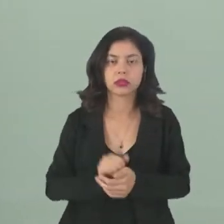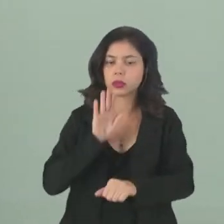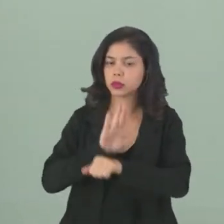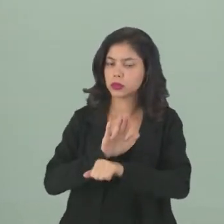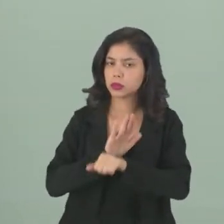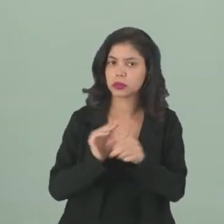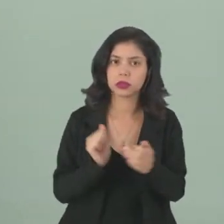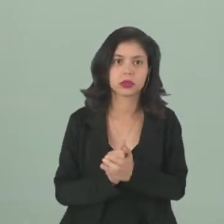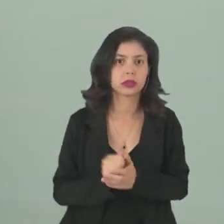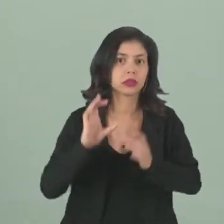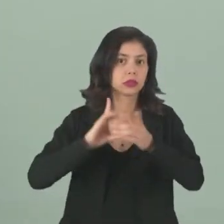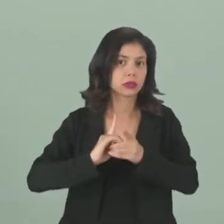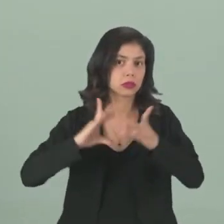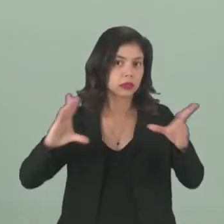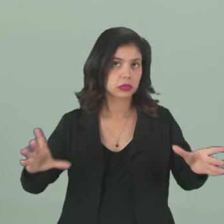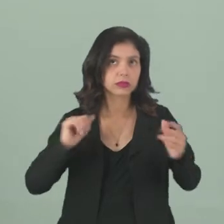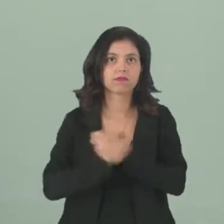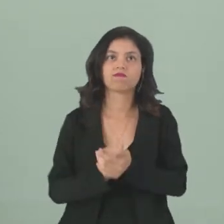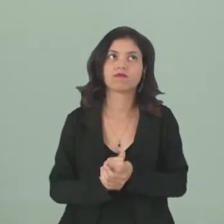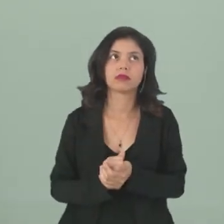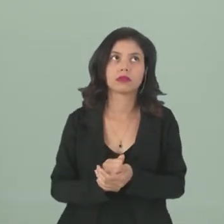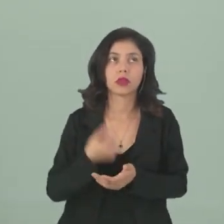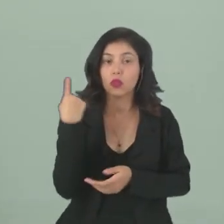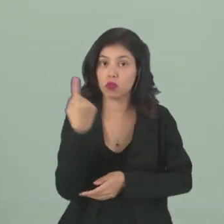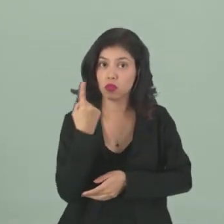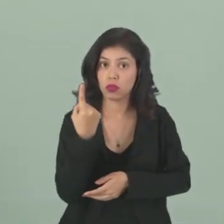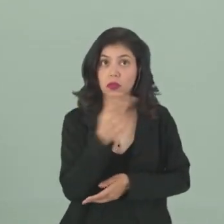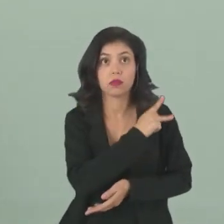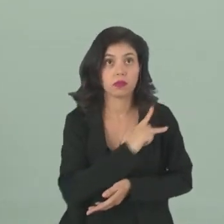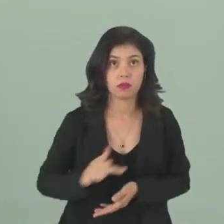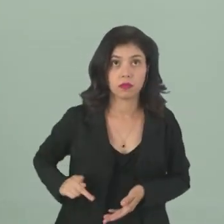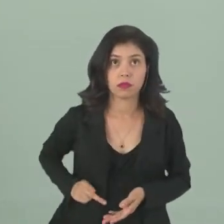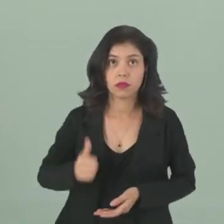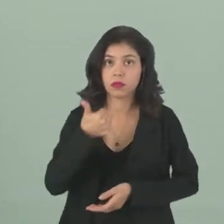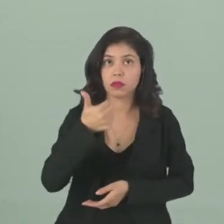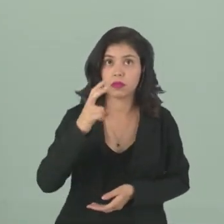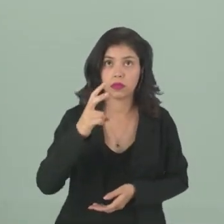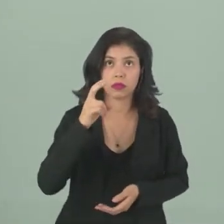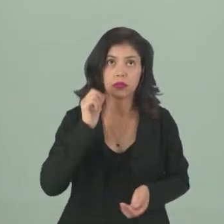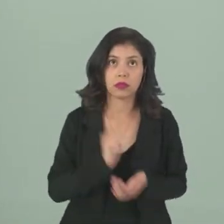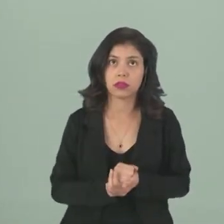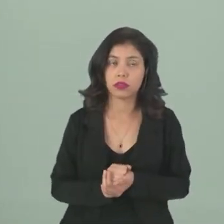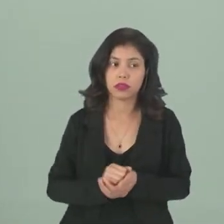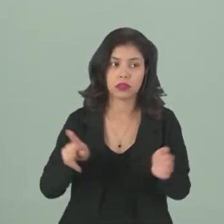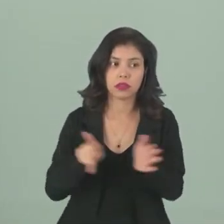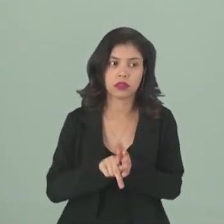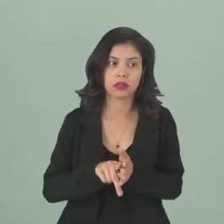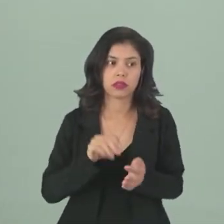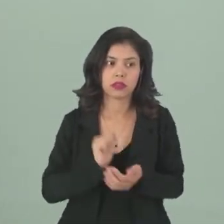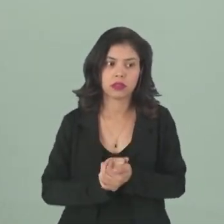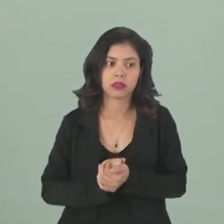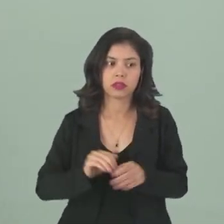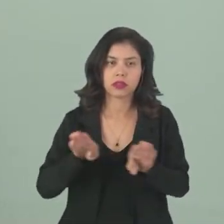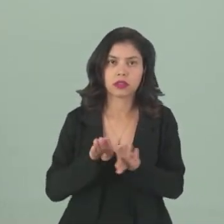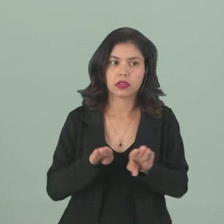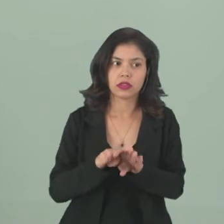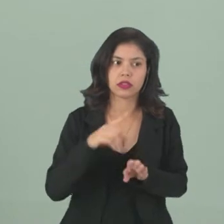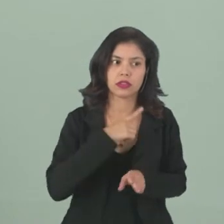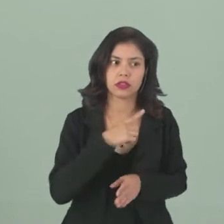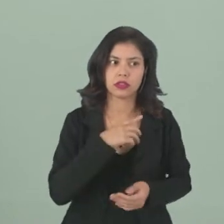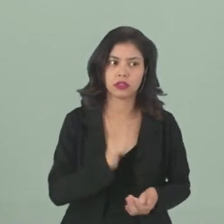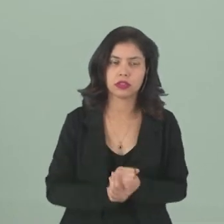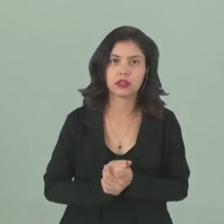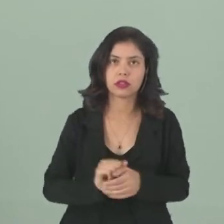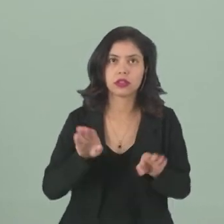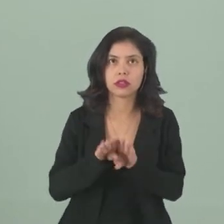consolidação da democracia. É absurdo um único presidente ficar 15 anos no poder dentro da